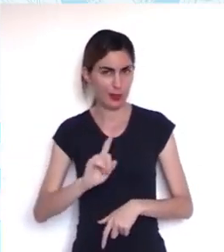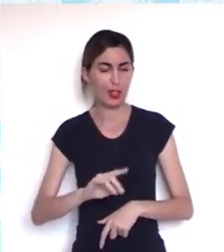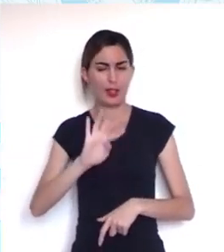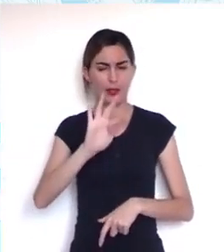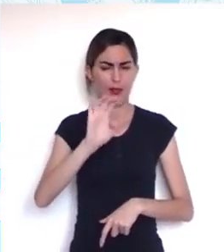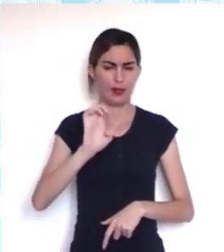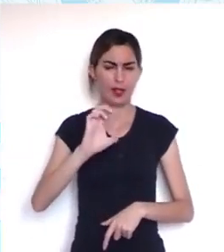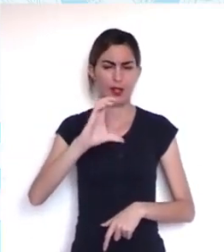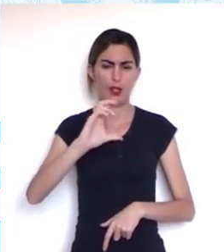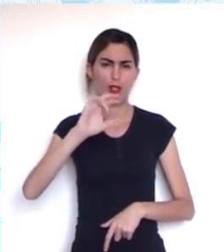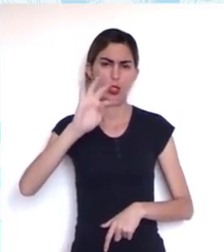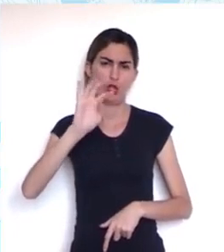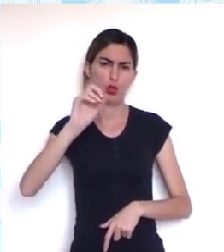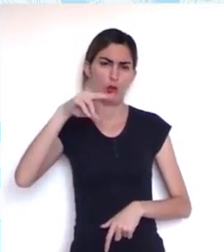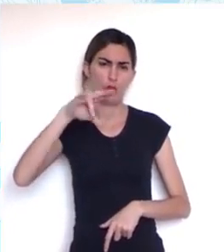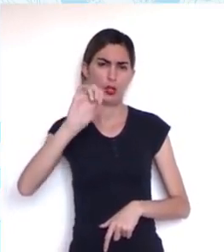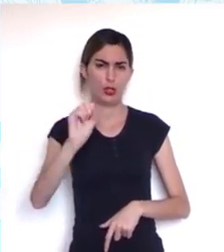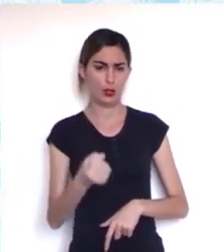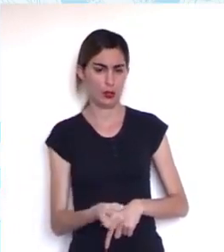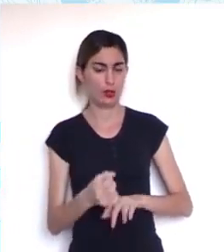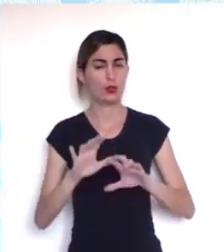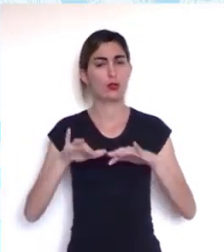né? Placas tectônicas,